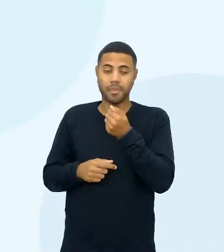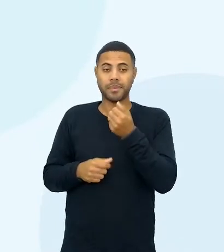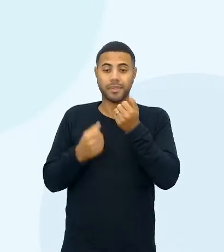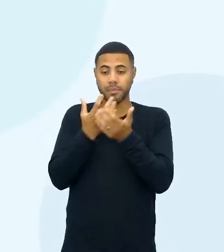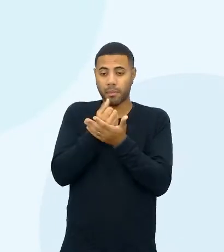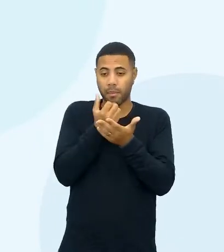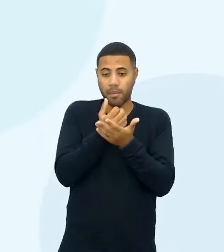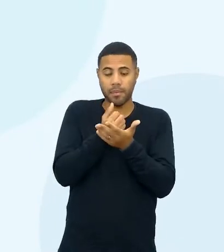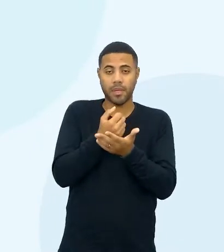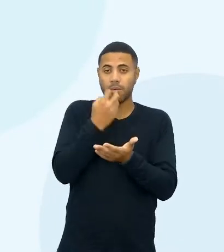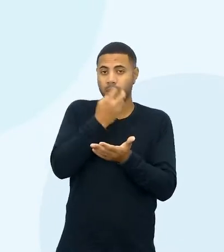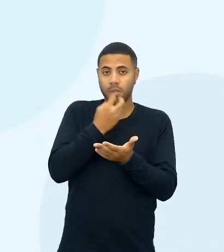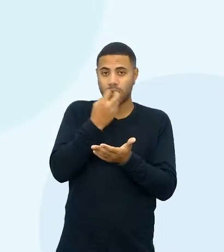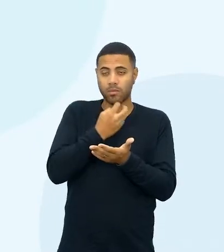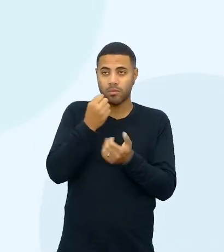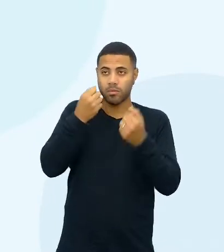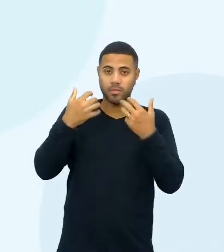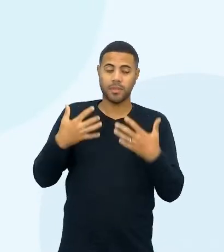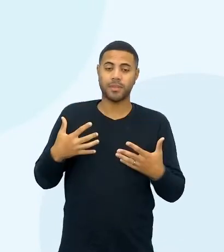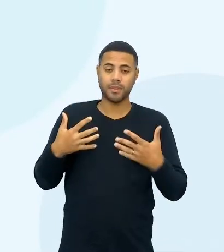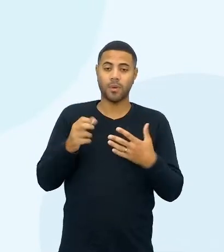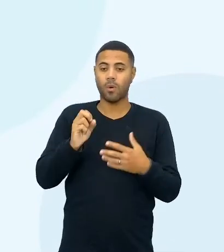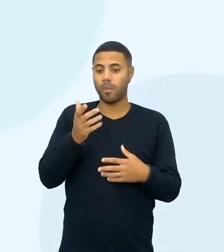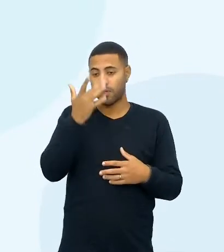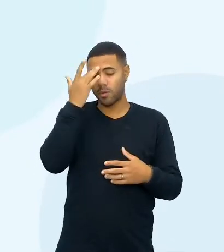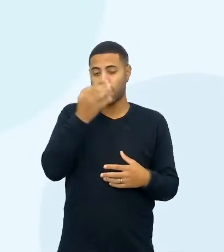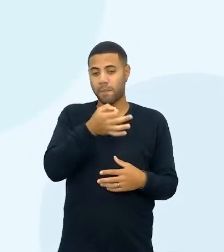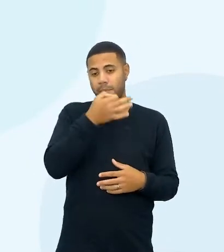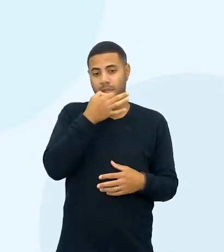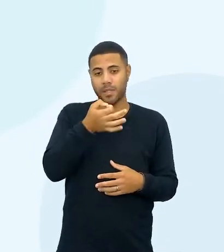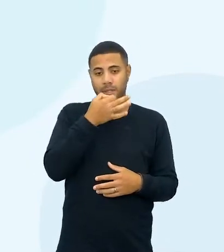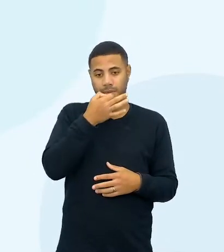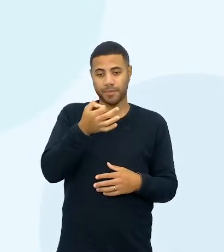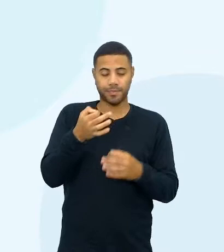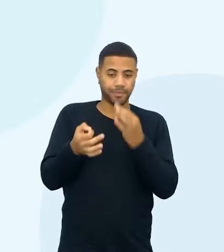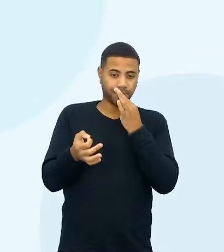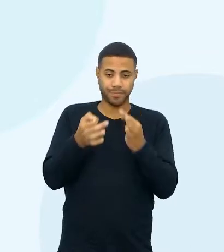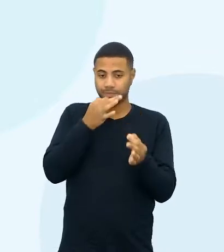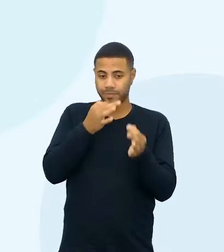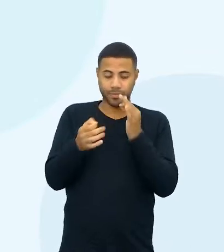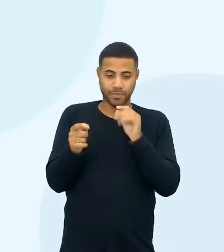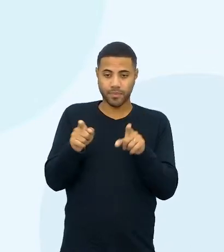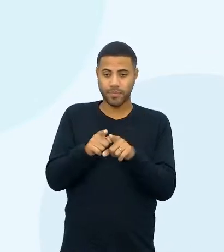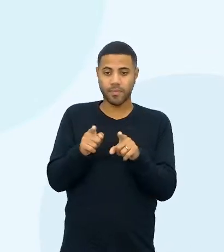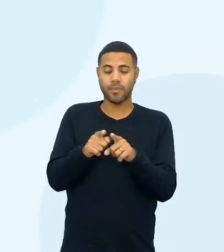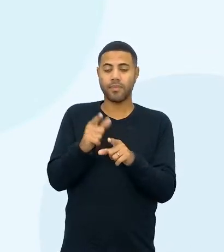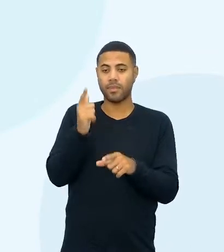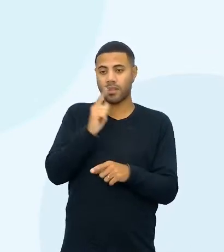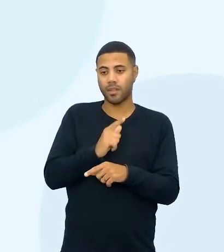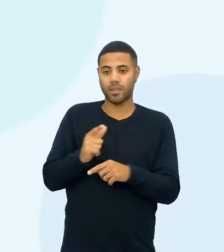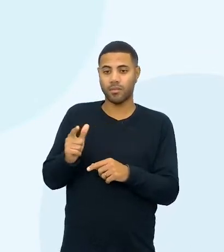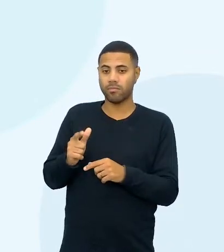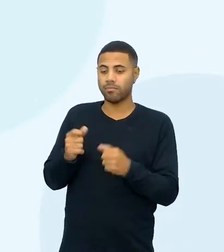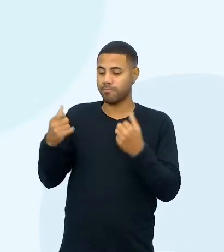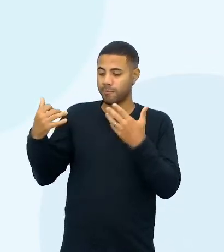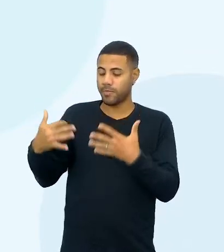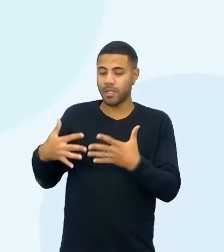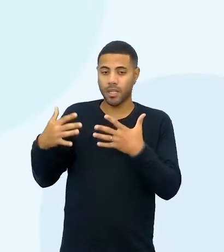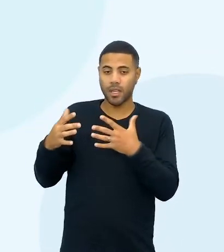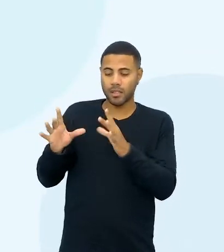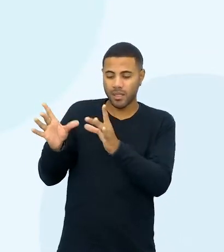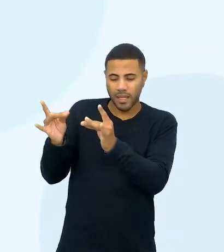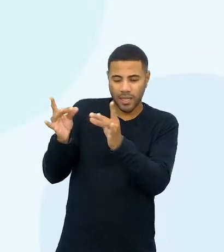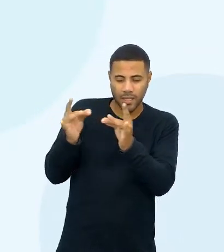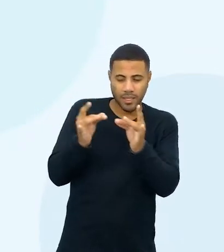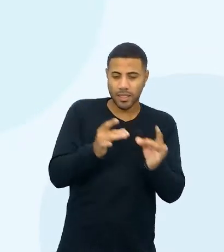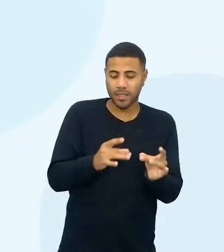O comentarista, que é aquele que vai fazer realmente os comentários, intervir ali durante a locução também, né? Então ele